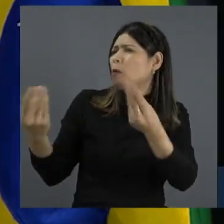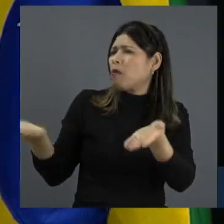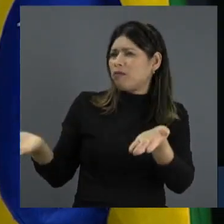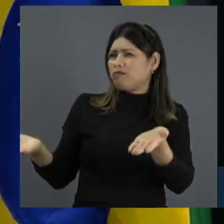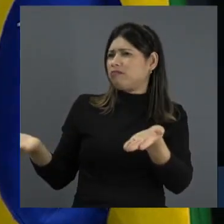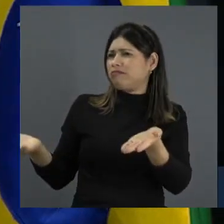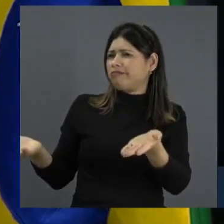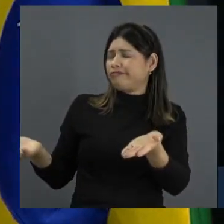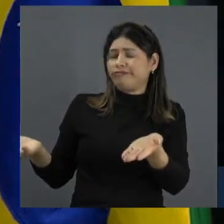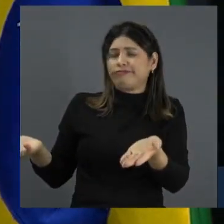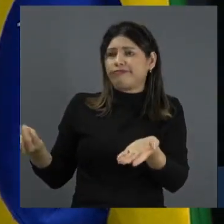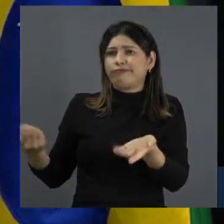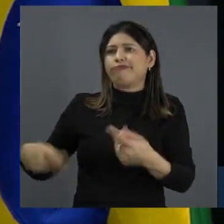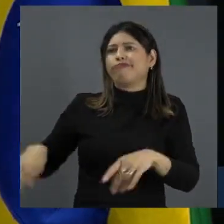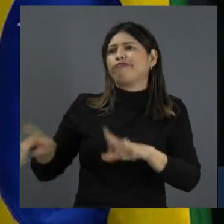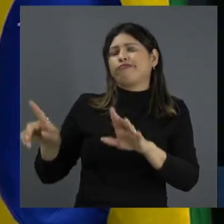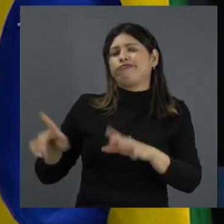isso?